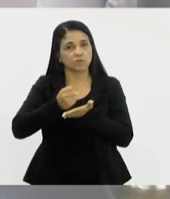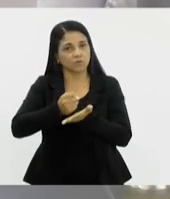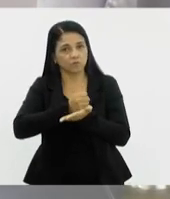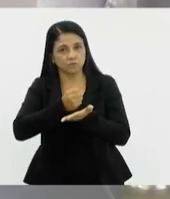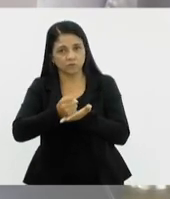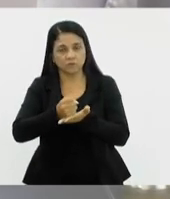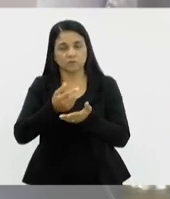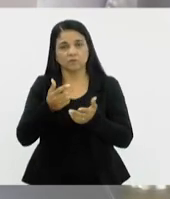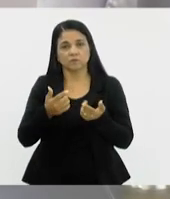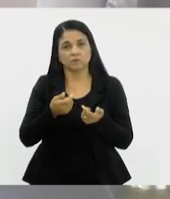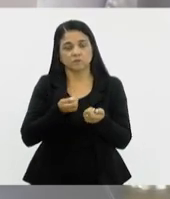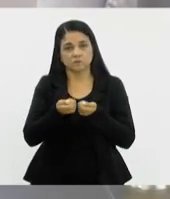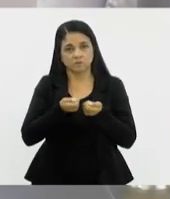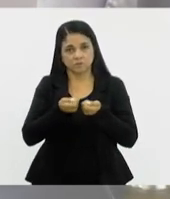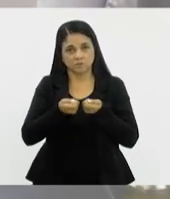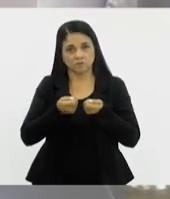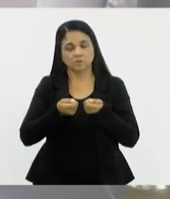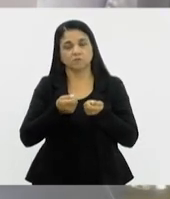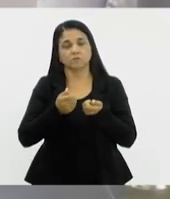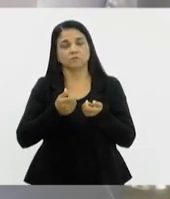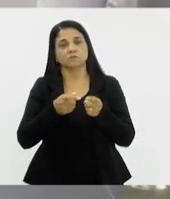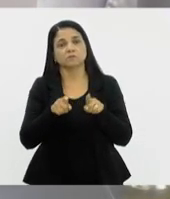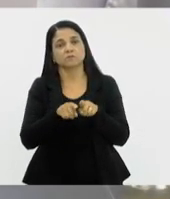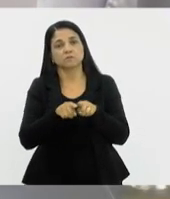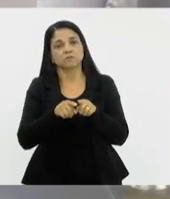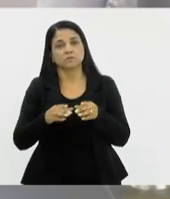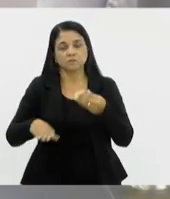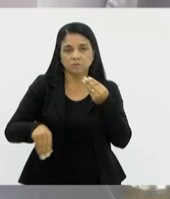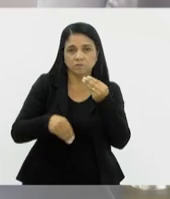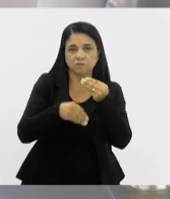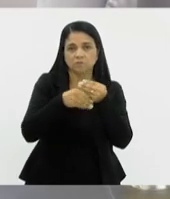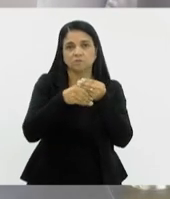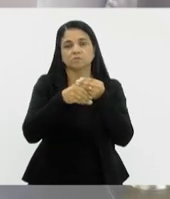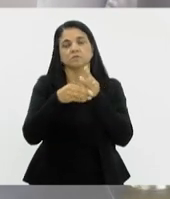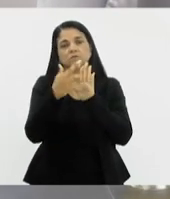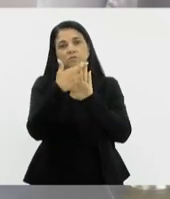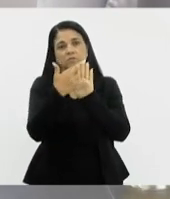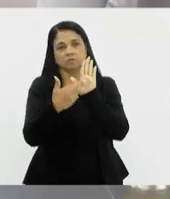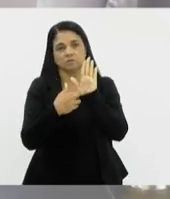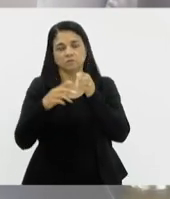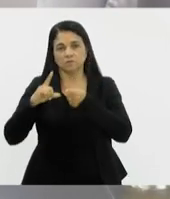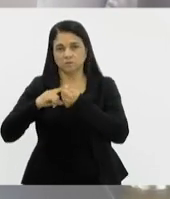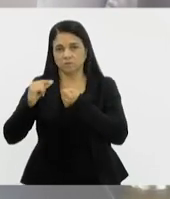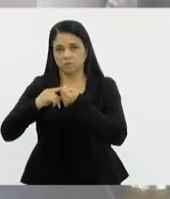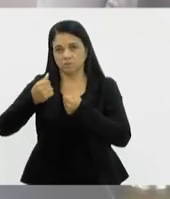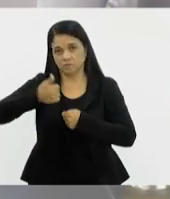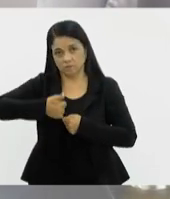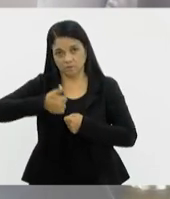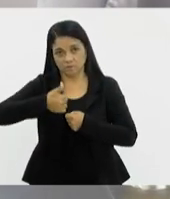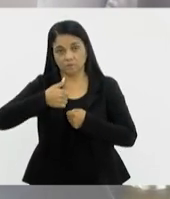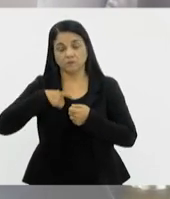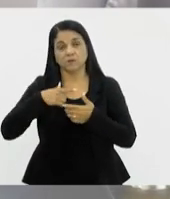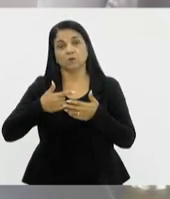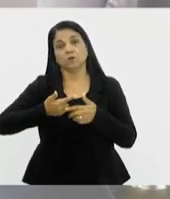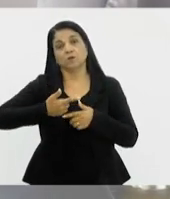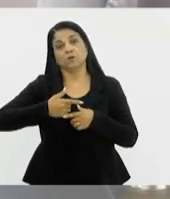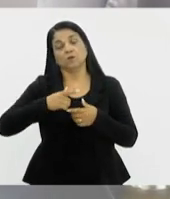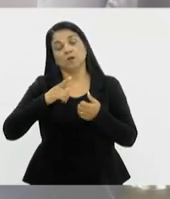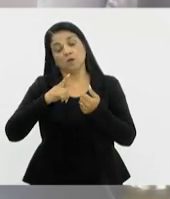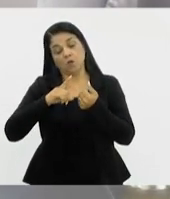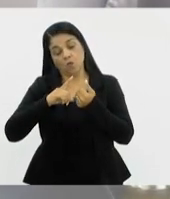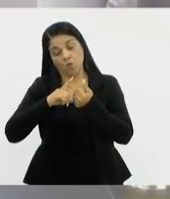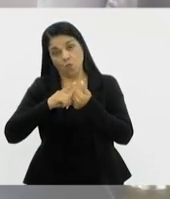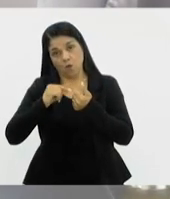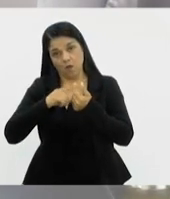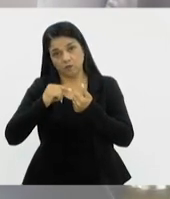custos de ajustes das empresas para viabilizar a implementação da norma contida no artigo 1º. Então, estou suprimindo o artigo 2º, mas